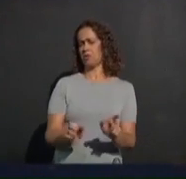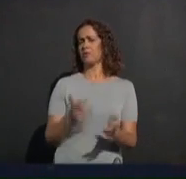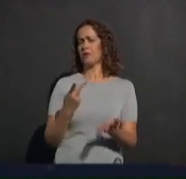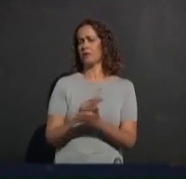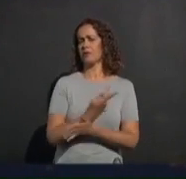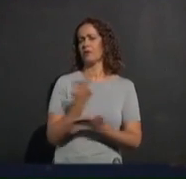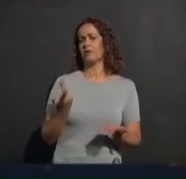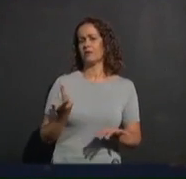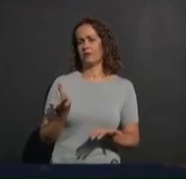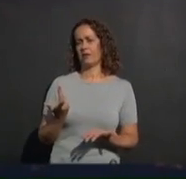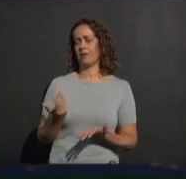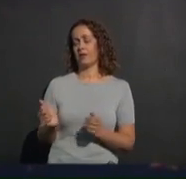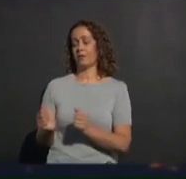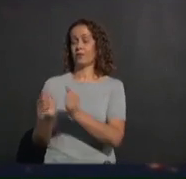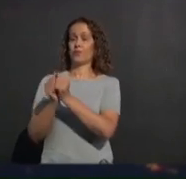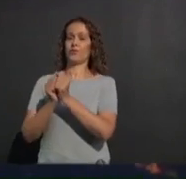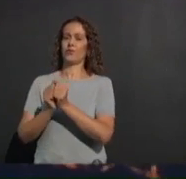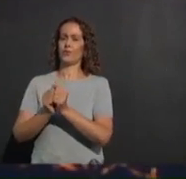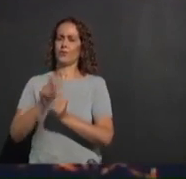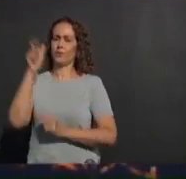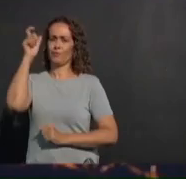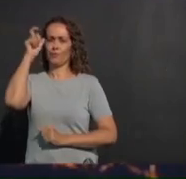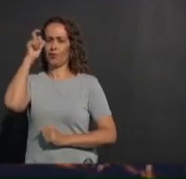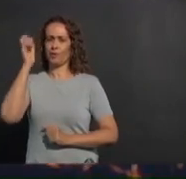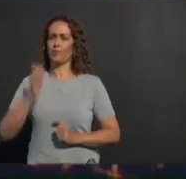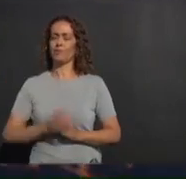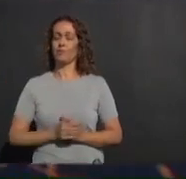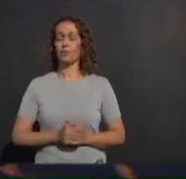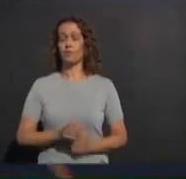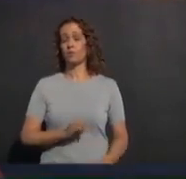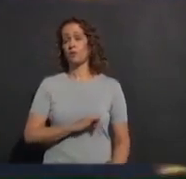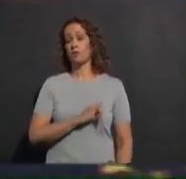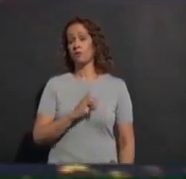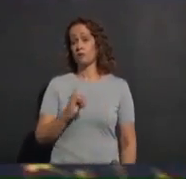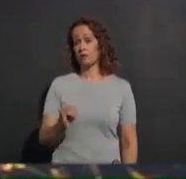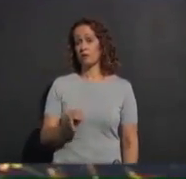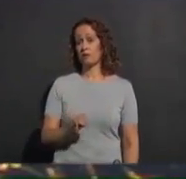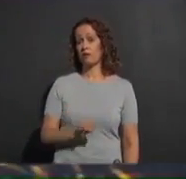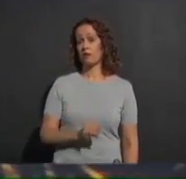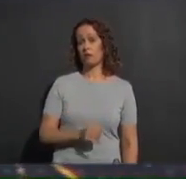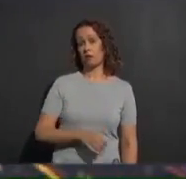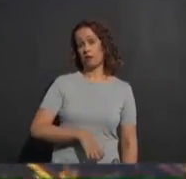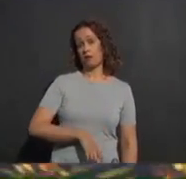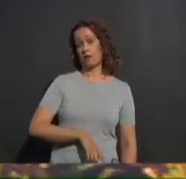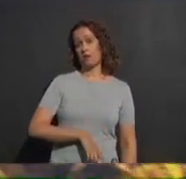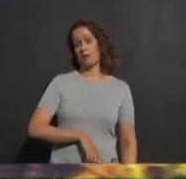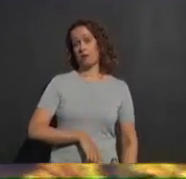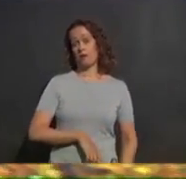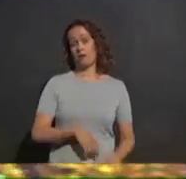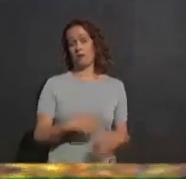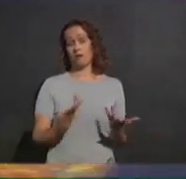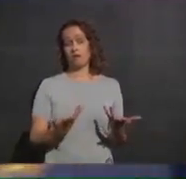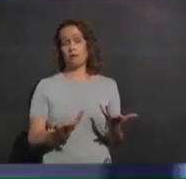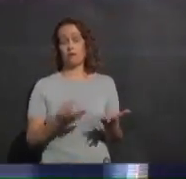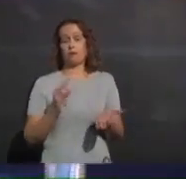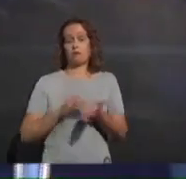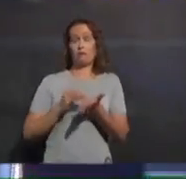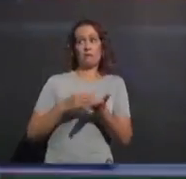No primeiro que falar bom dia com você no dia que você estiver carente, você vai falar assim: boníssimo dia. E aí